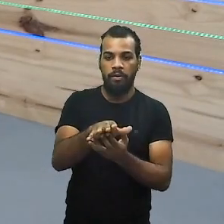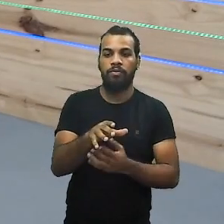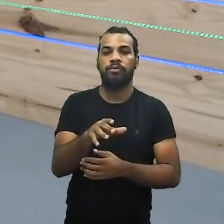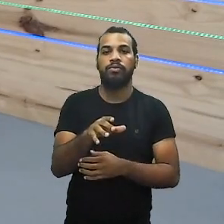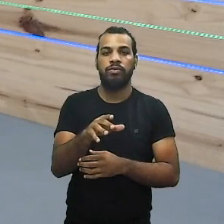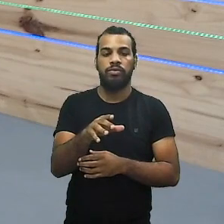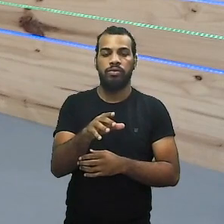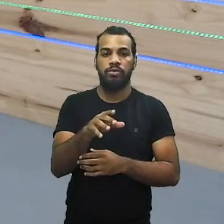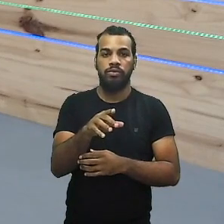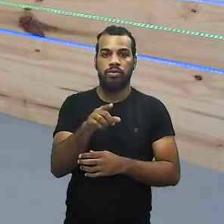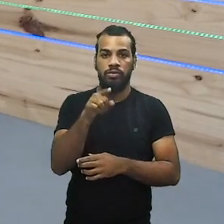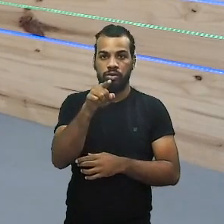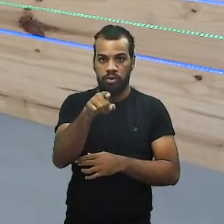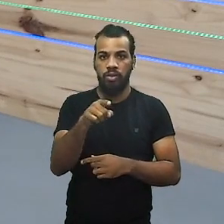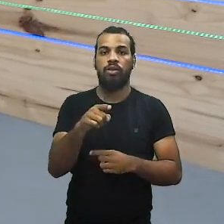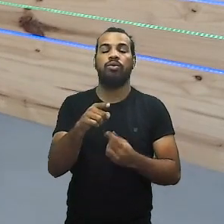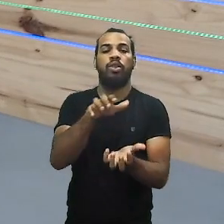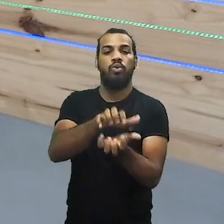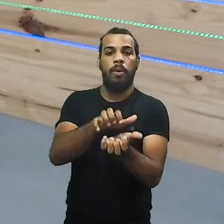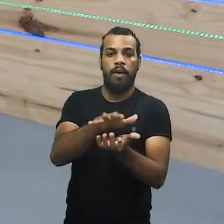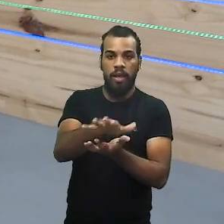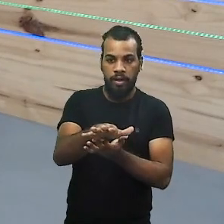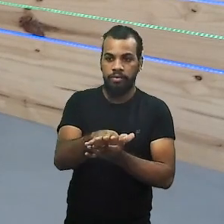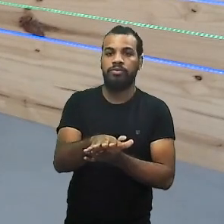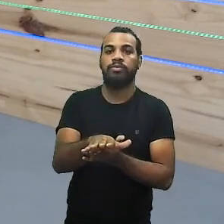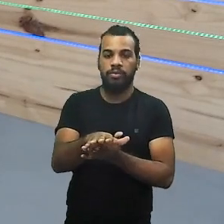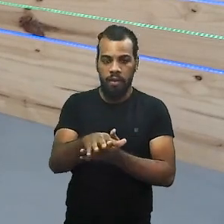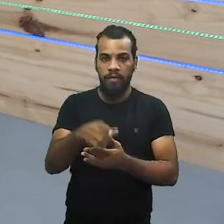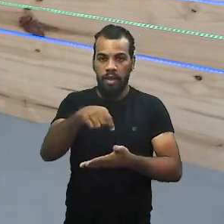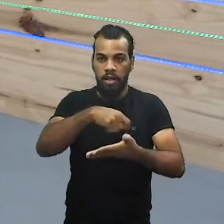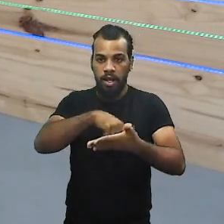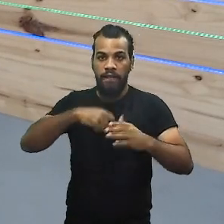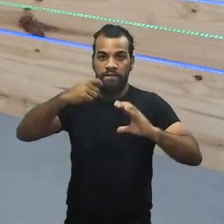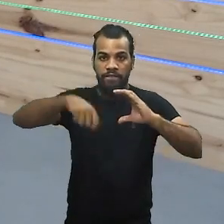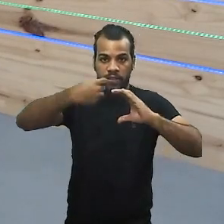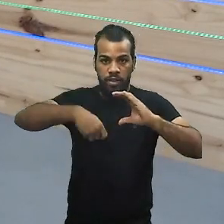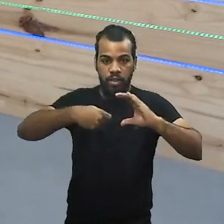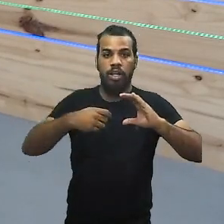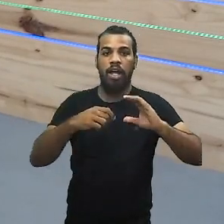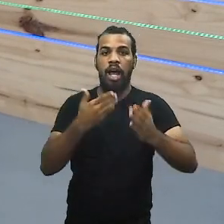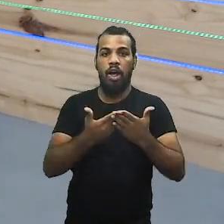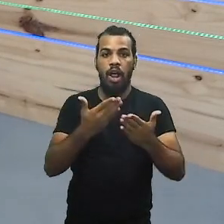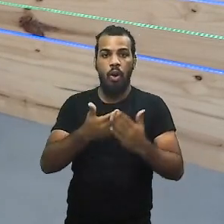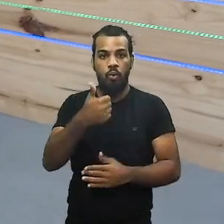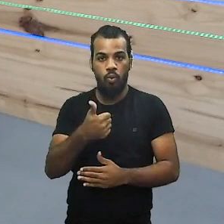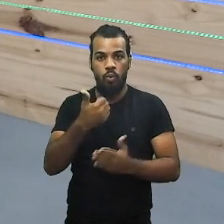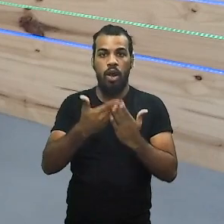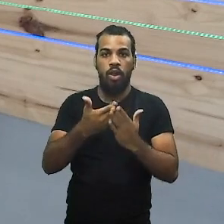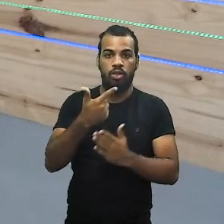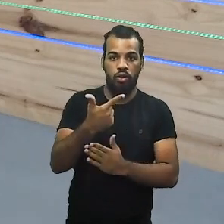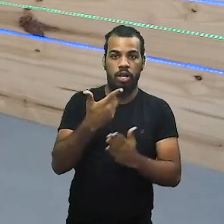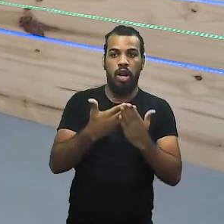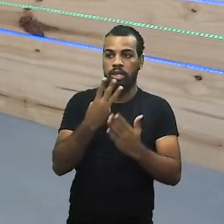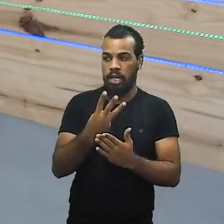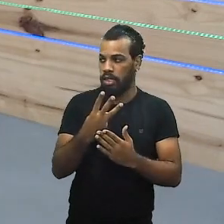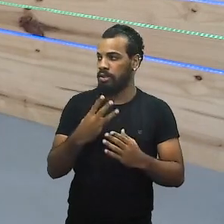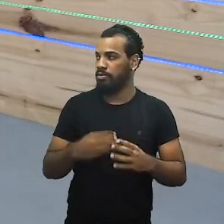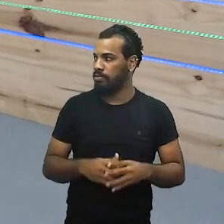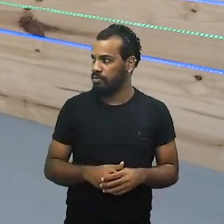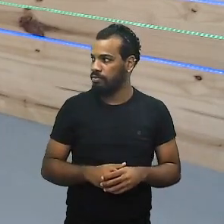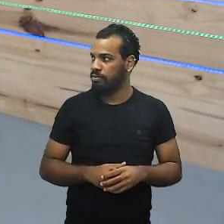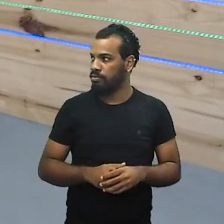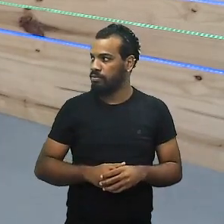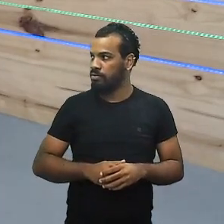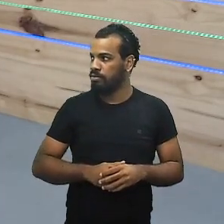no canal da EducaPE, vai na aba vídeos e procura aula 1, aula 2 e aula 3 de biologia, tá? Que aí o que é que